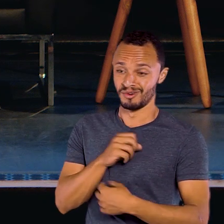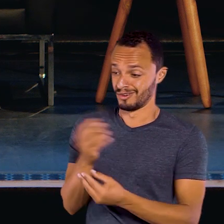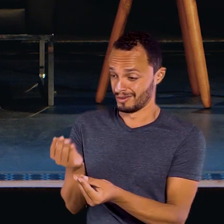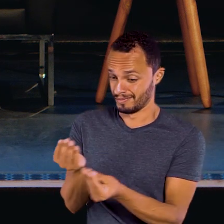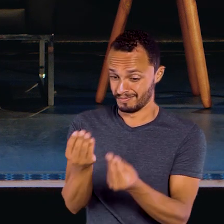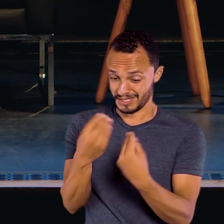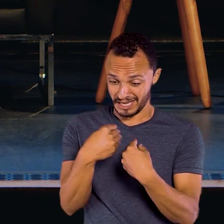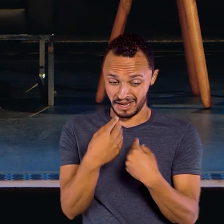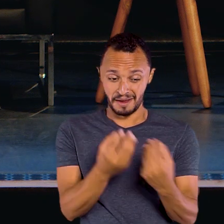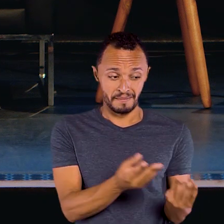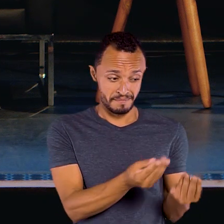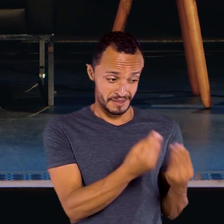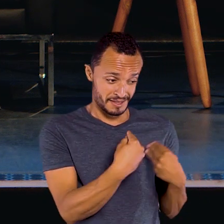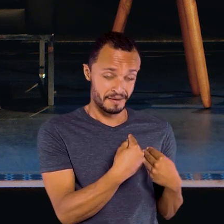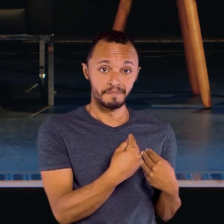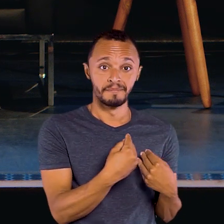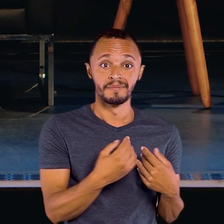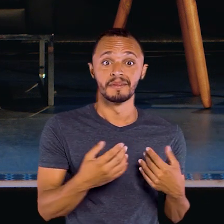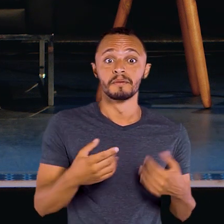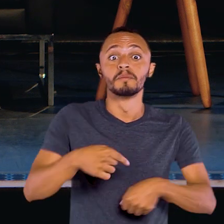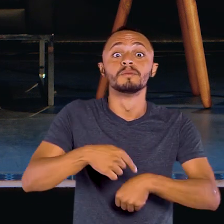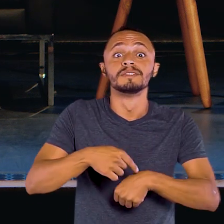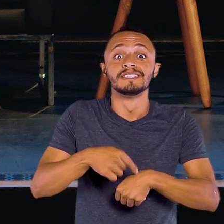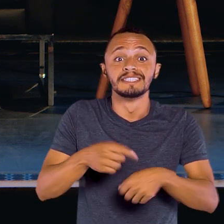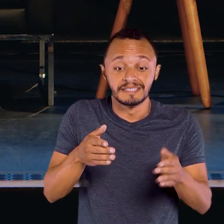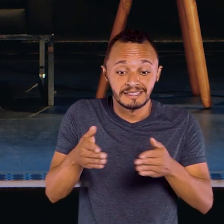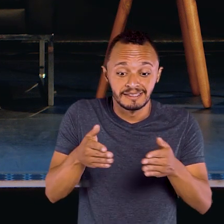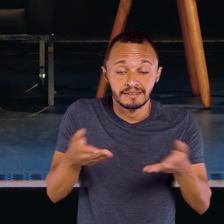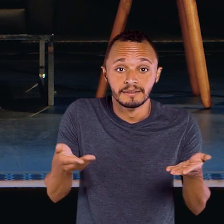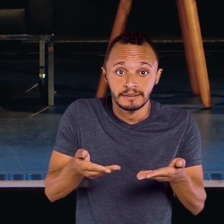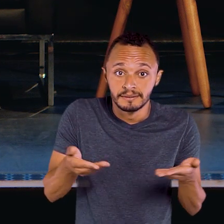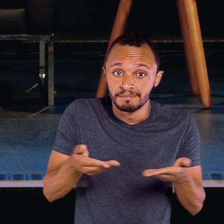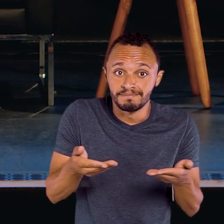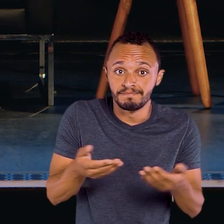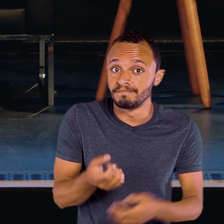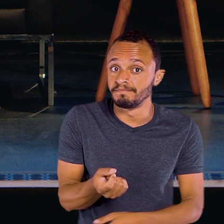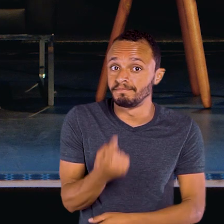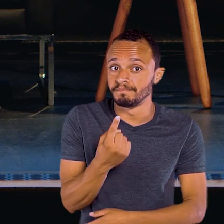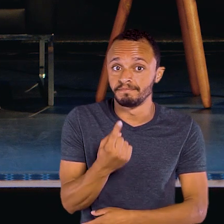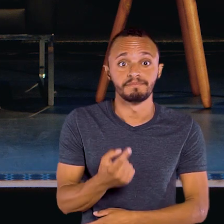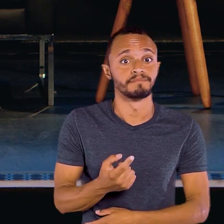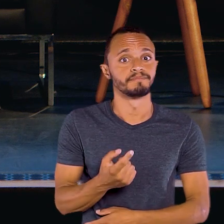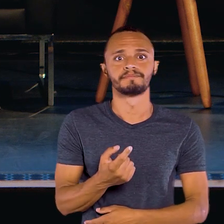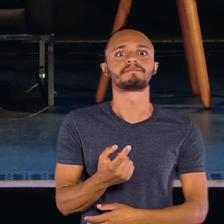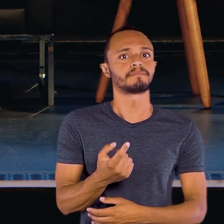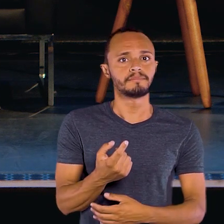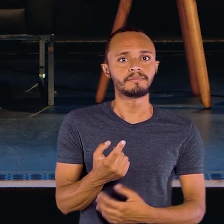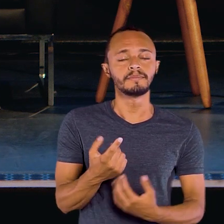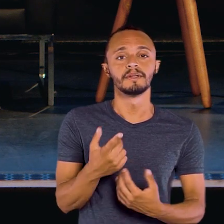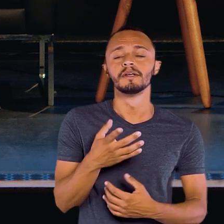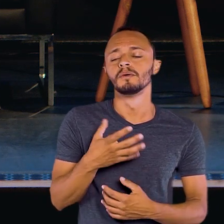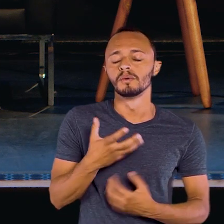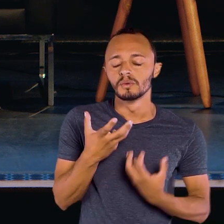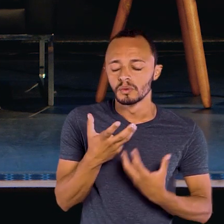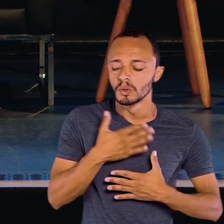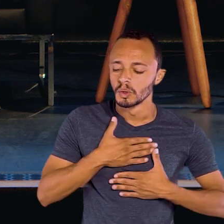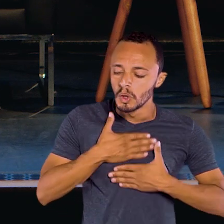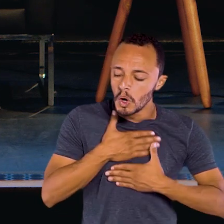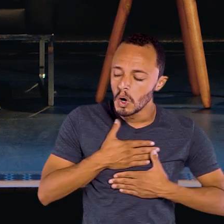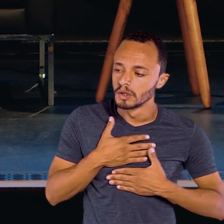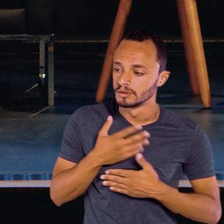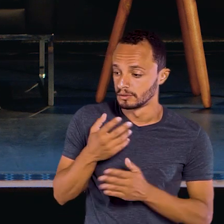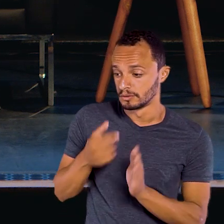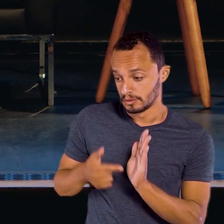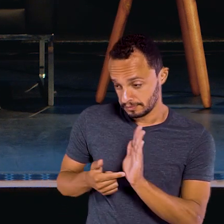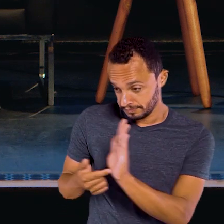nossa, isso não tem preço. Então, o que eu quero é isso, é que as pessoas leem, que elas pensem nas suas próprias